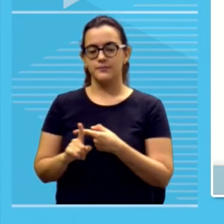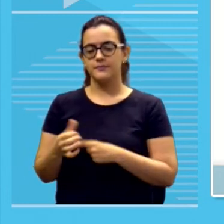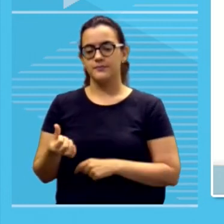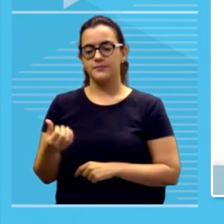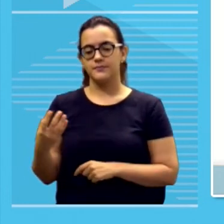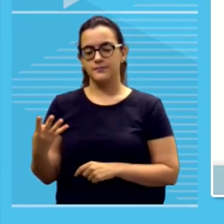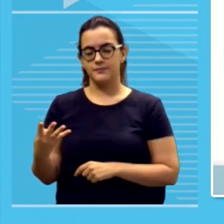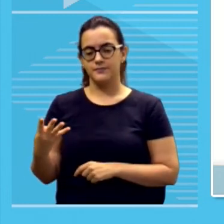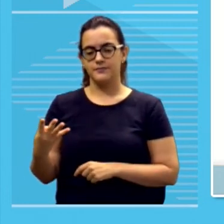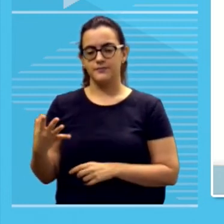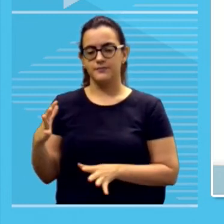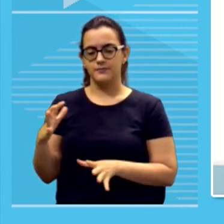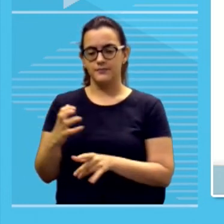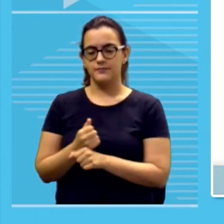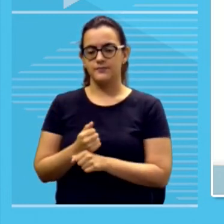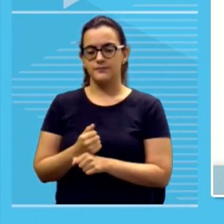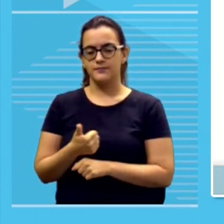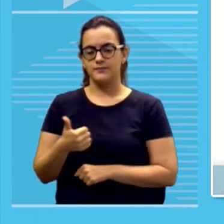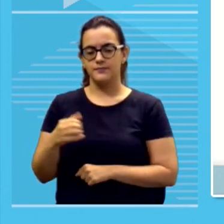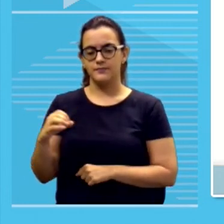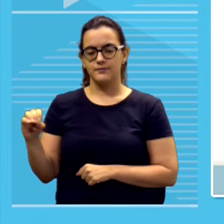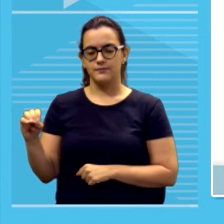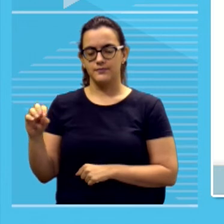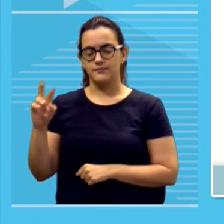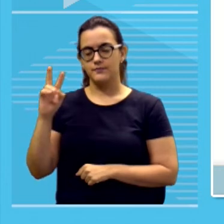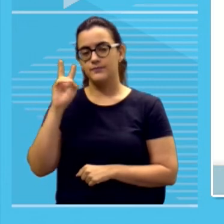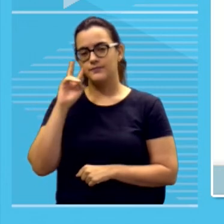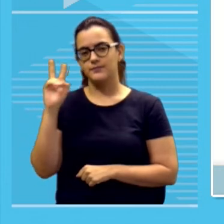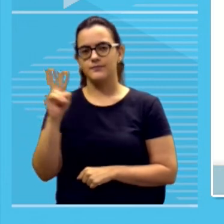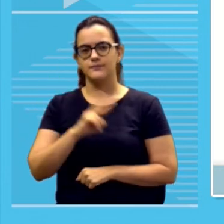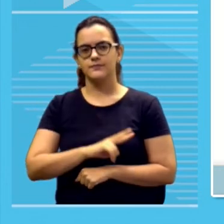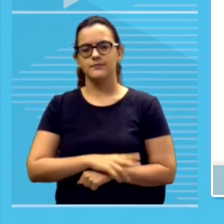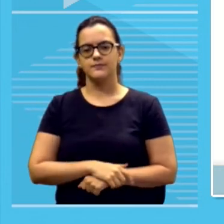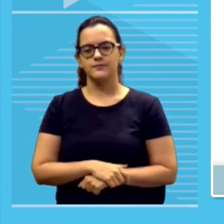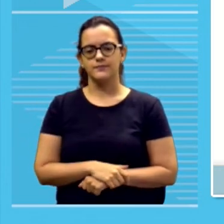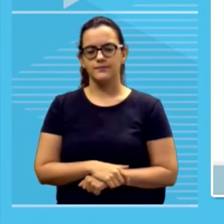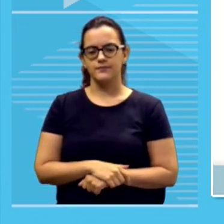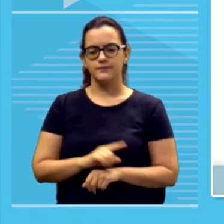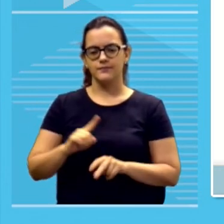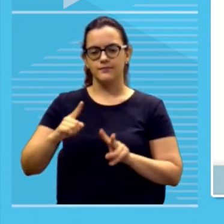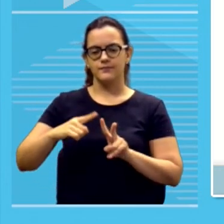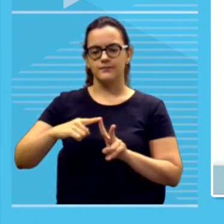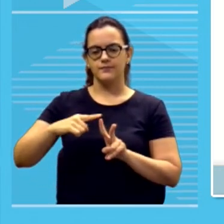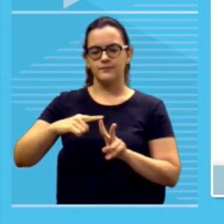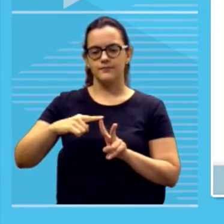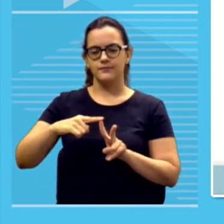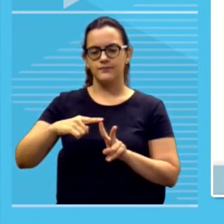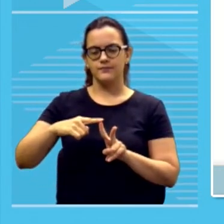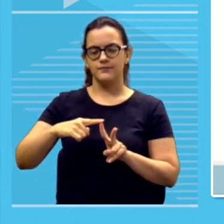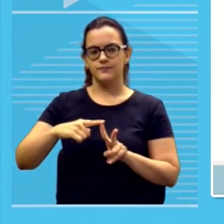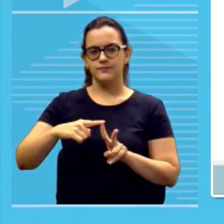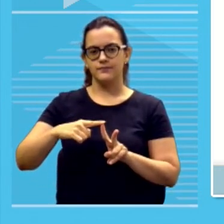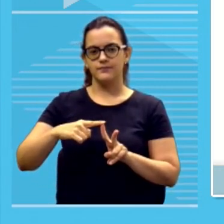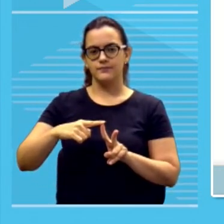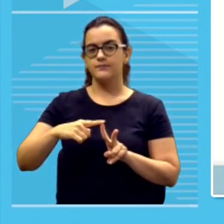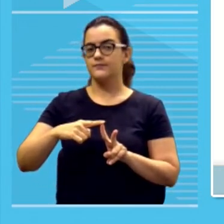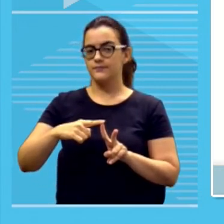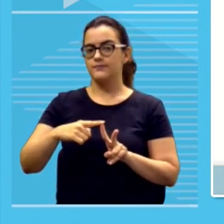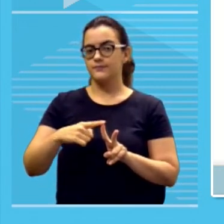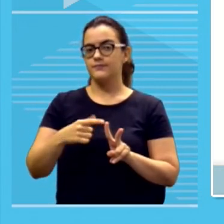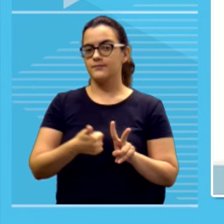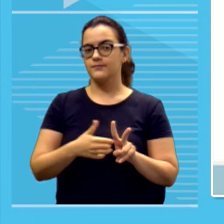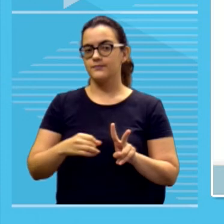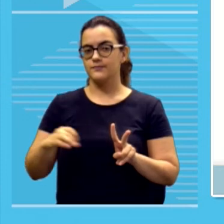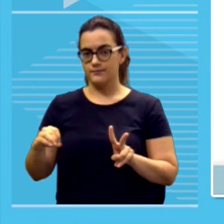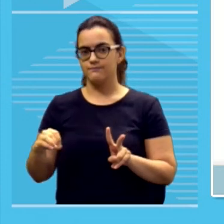4 Professor 36 mais 64 vai ficar raiz de as de 100